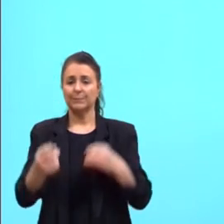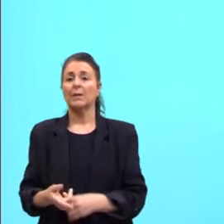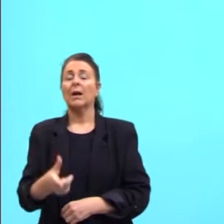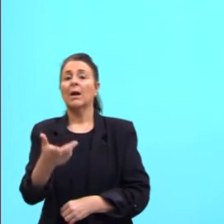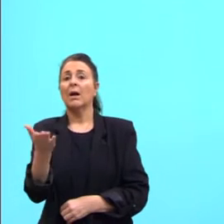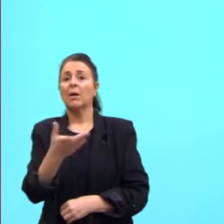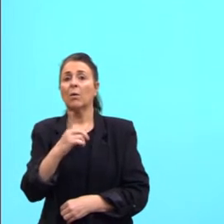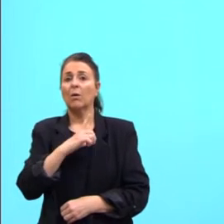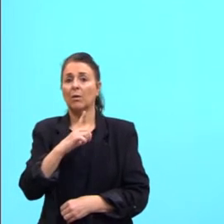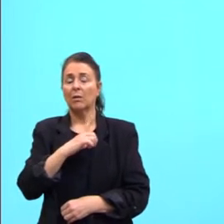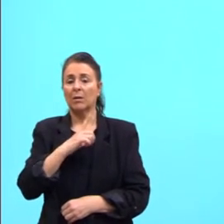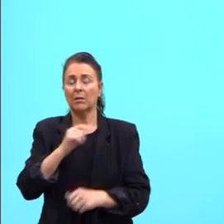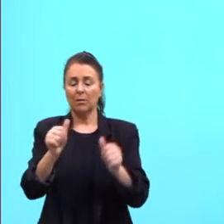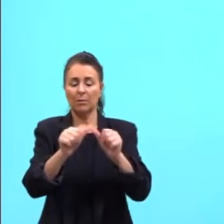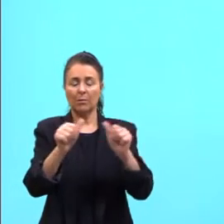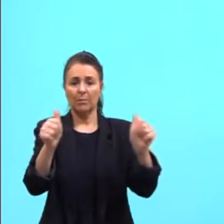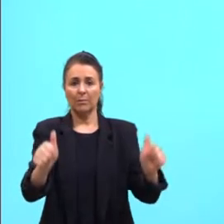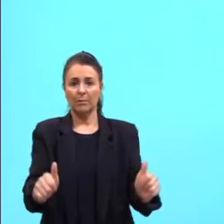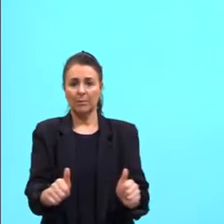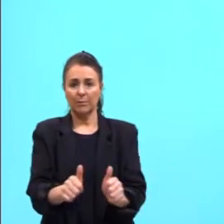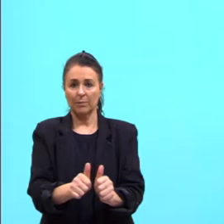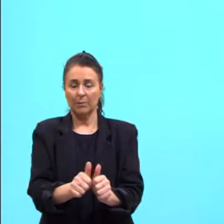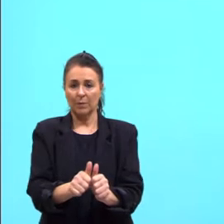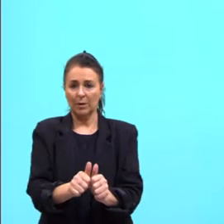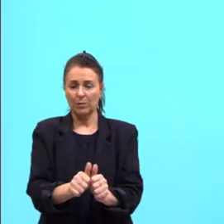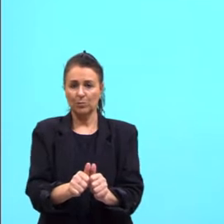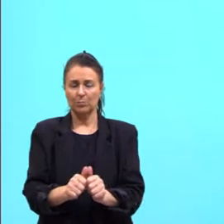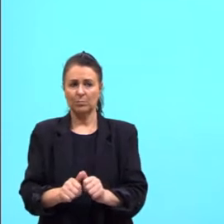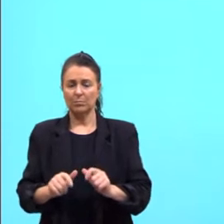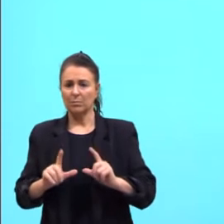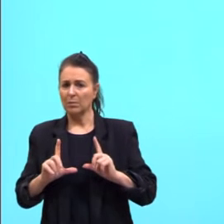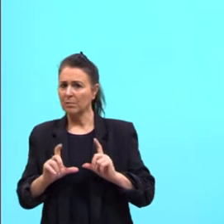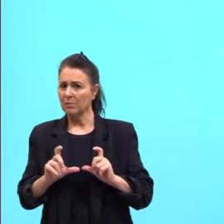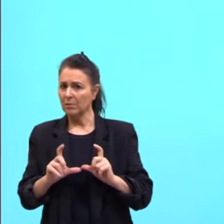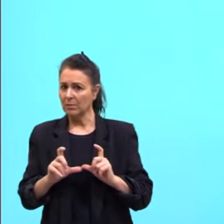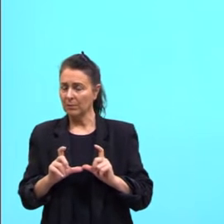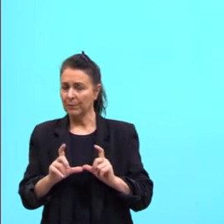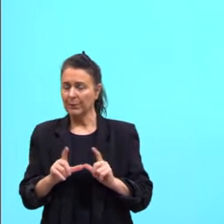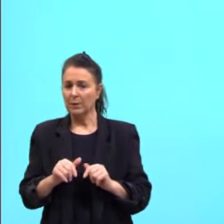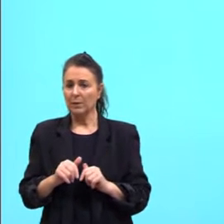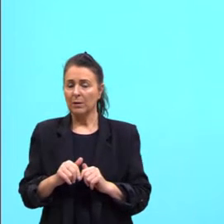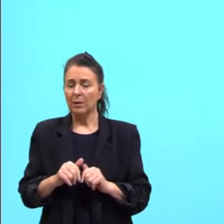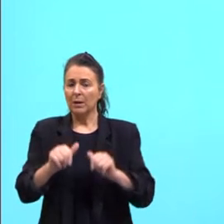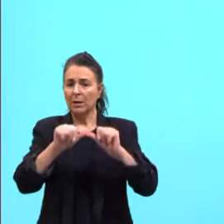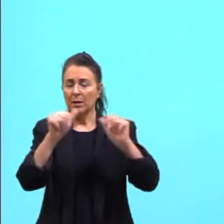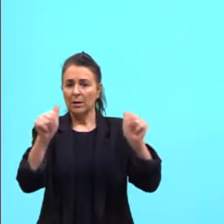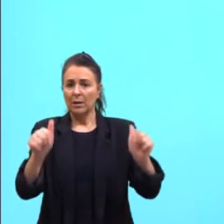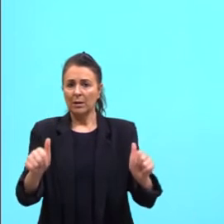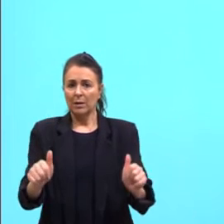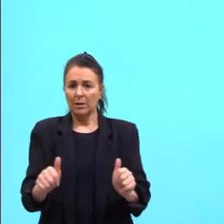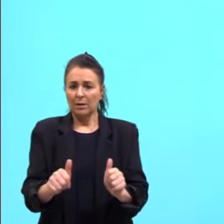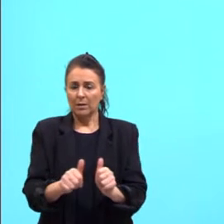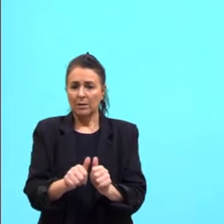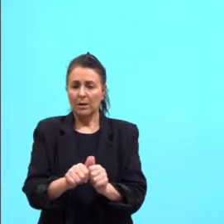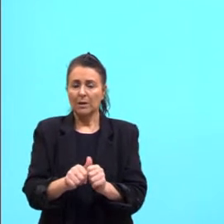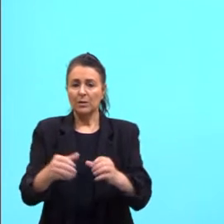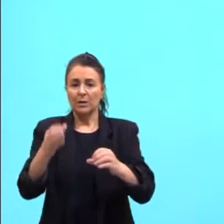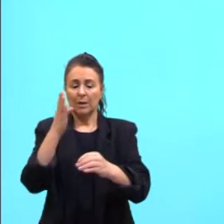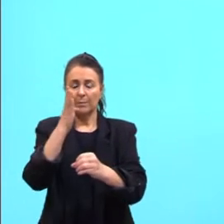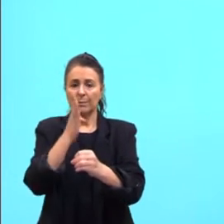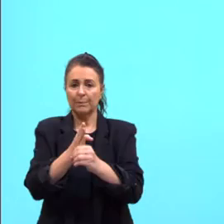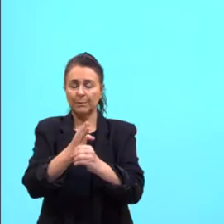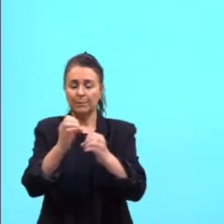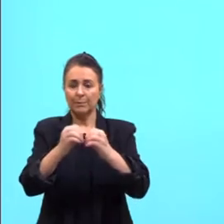nós temos a uma imagem de uma uma fotografia né da imagem da meiose